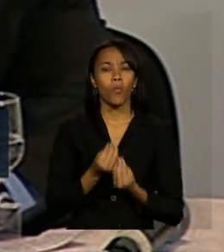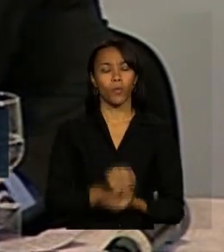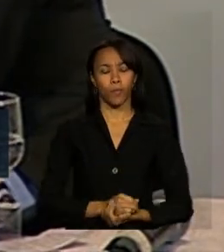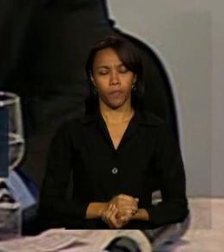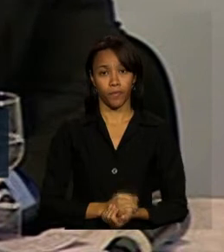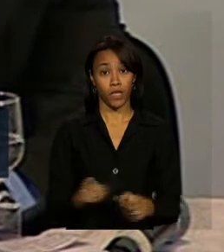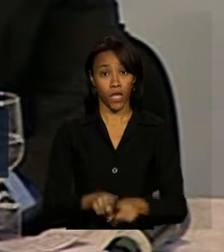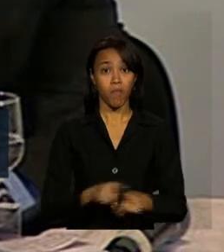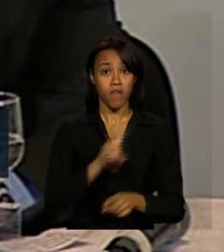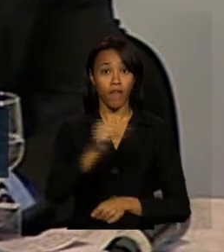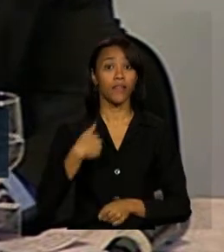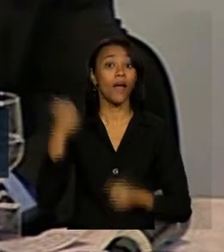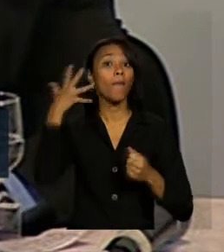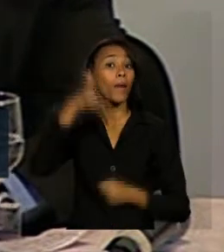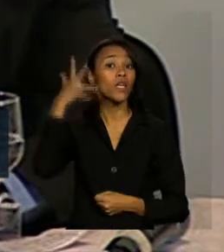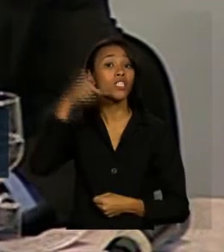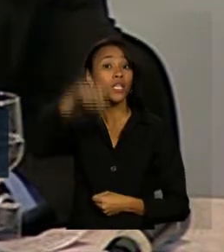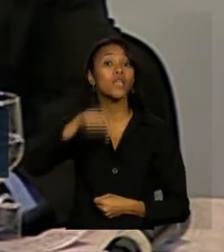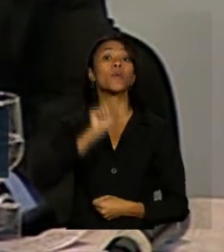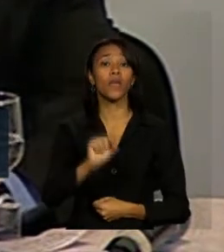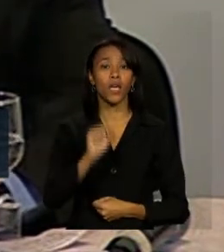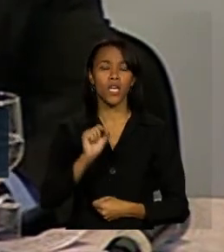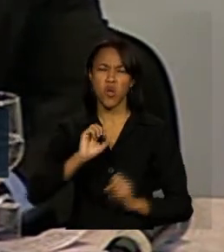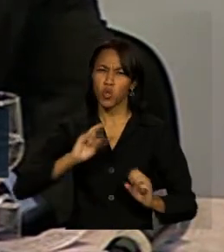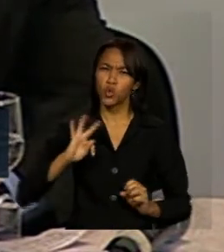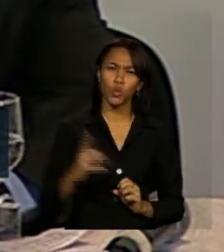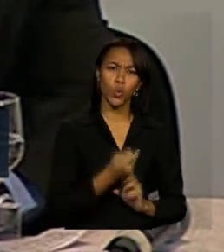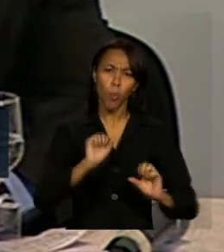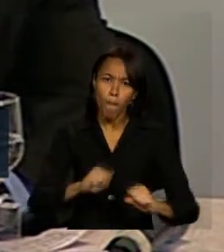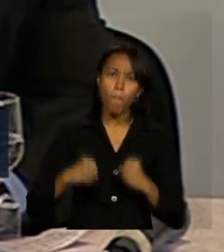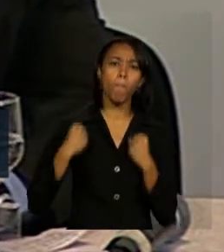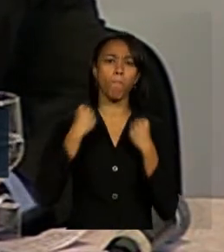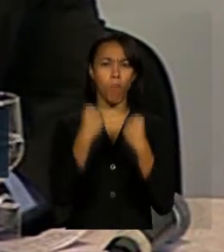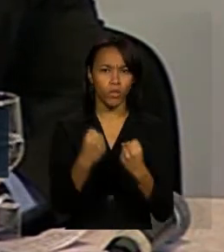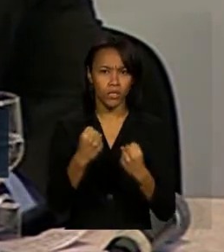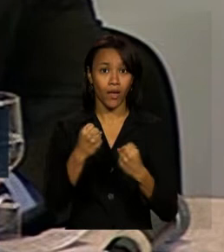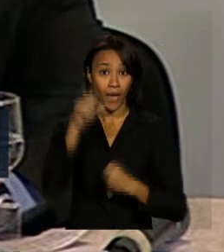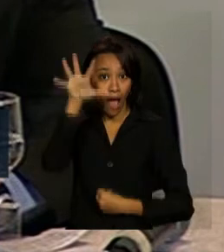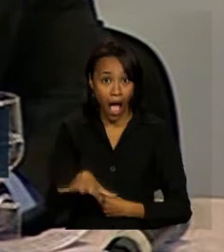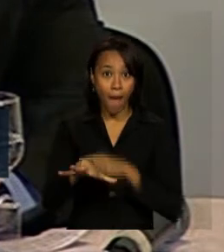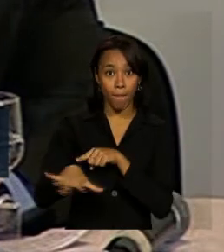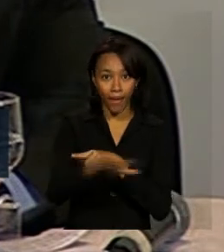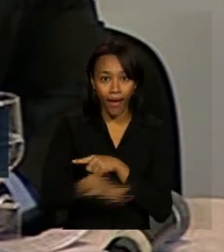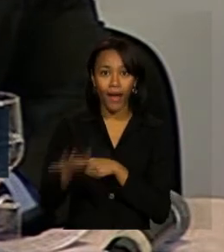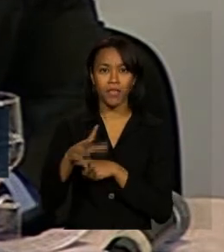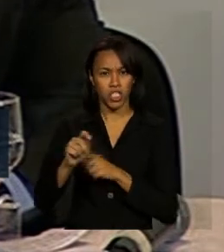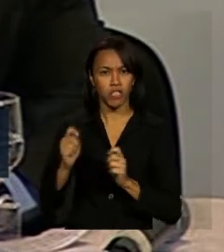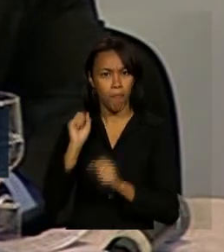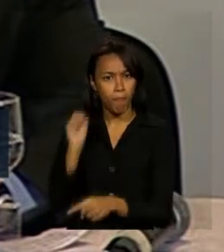Também estaremos falando aqui de todo o potencial que oferece esse vasto campo de trabalho que oferece a cooperação